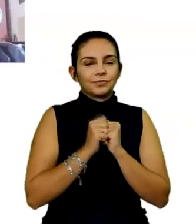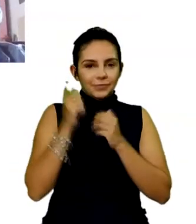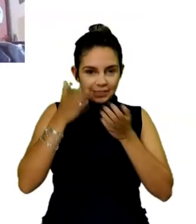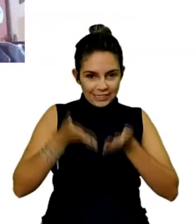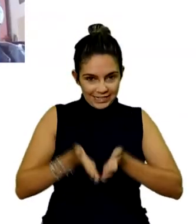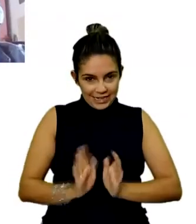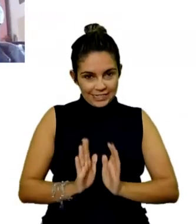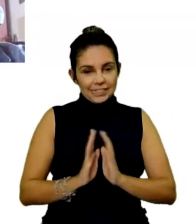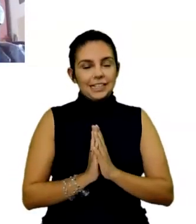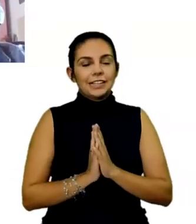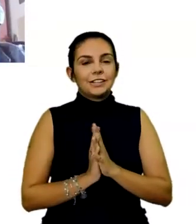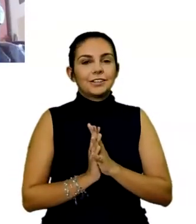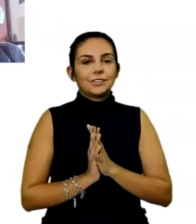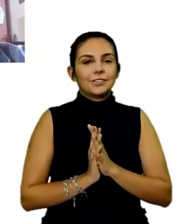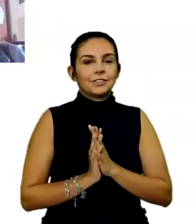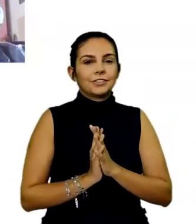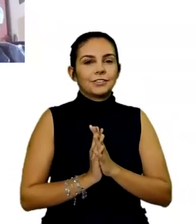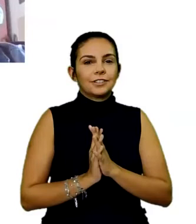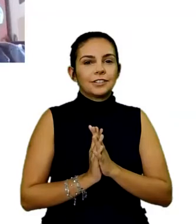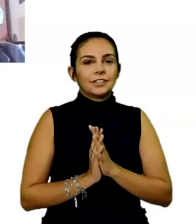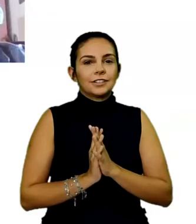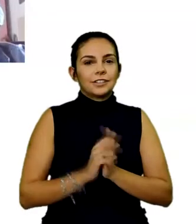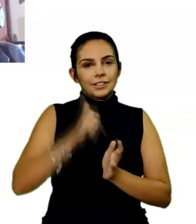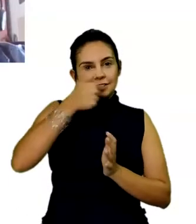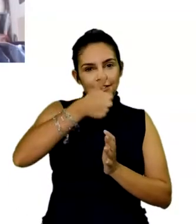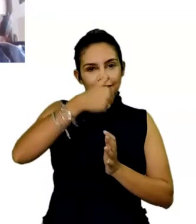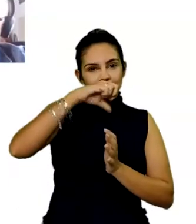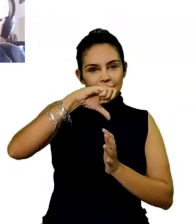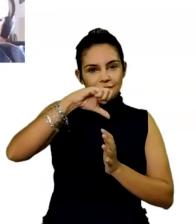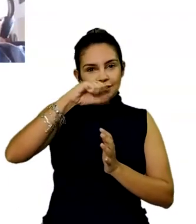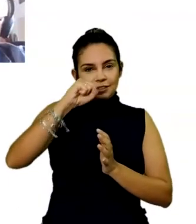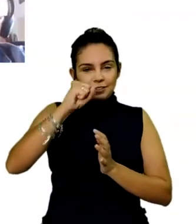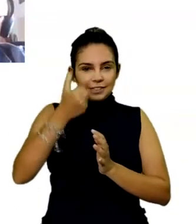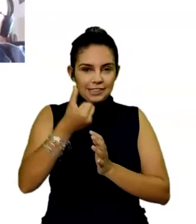Os Fingos nasceram em